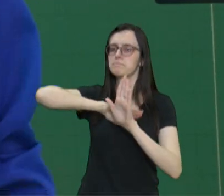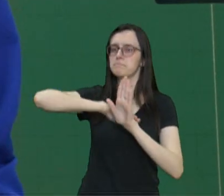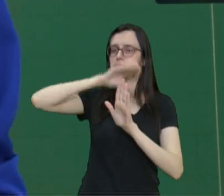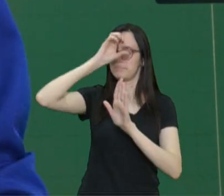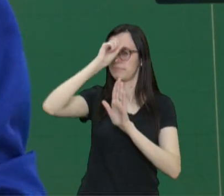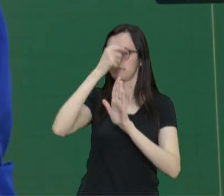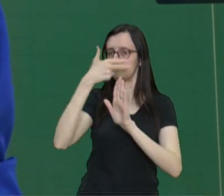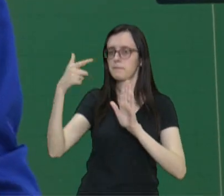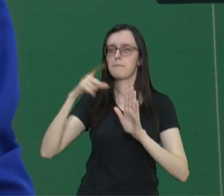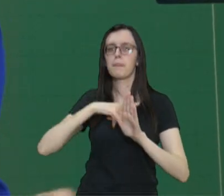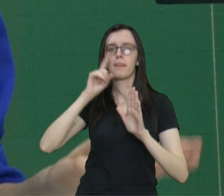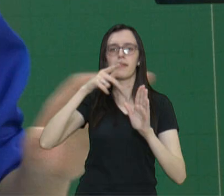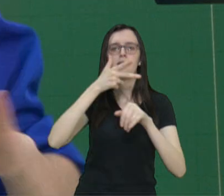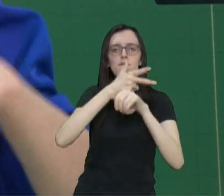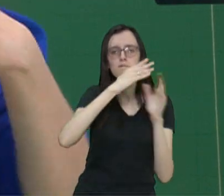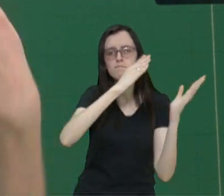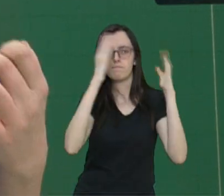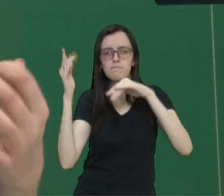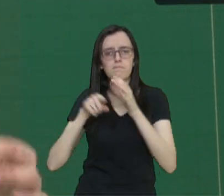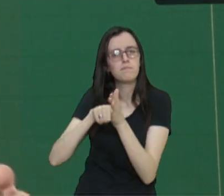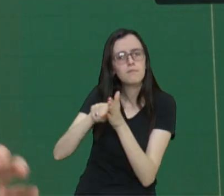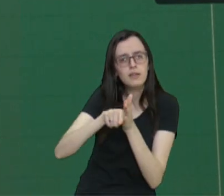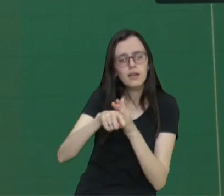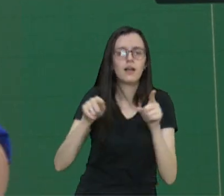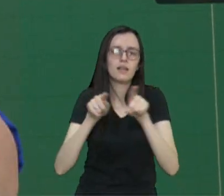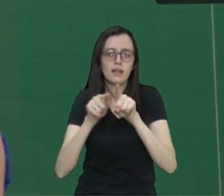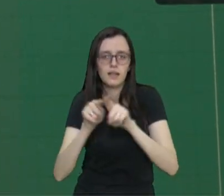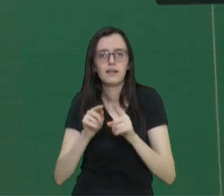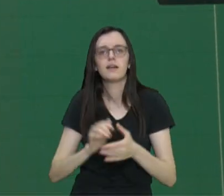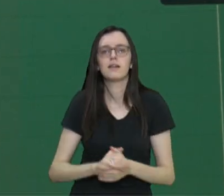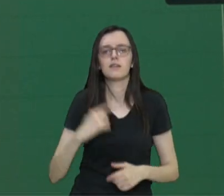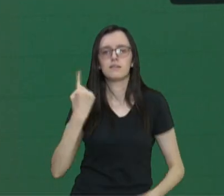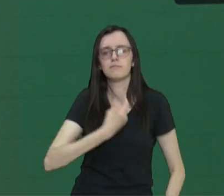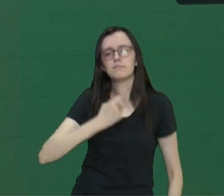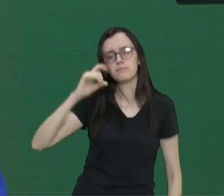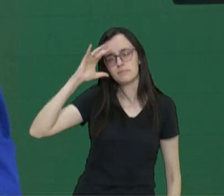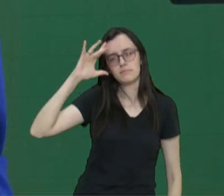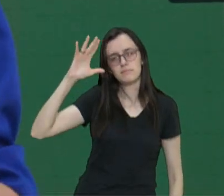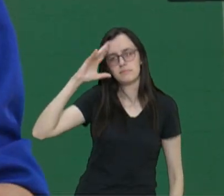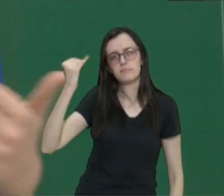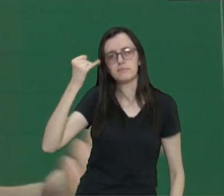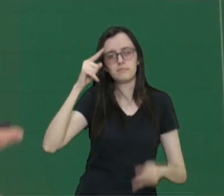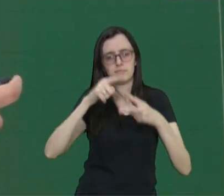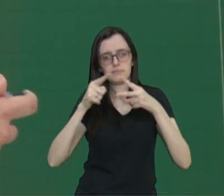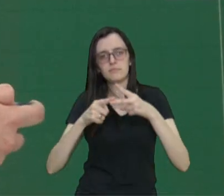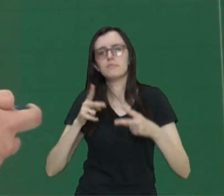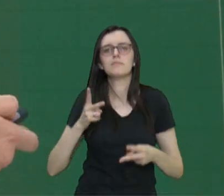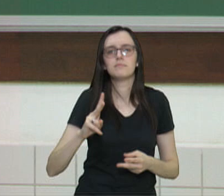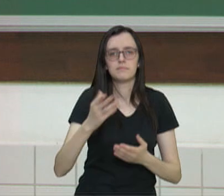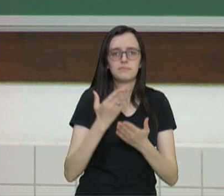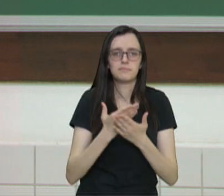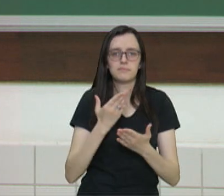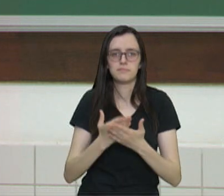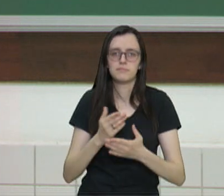muito documentário. E vamos refletir sobre, continuar